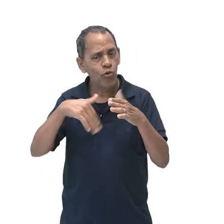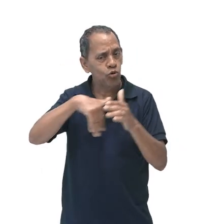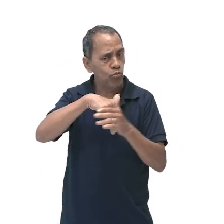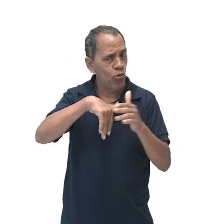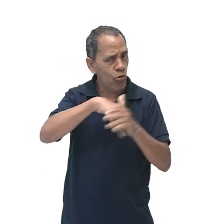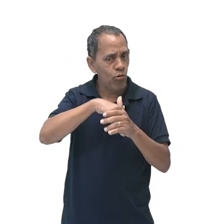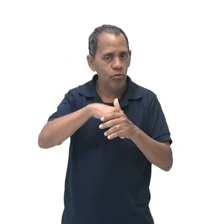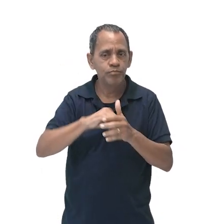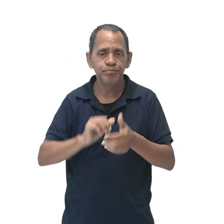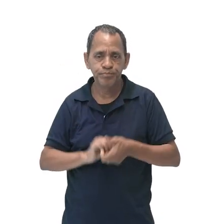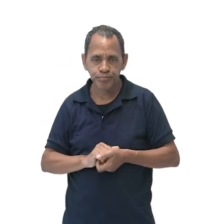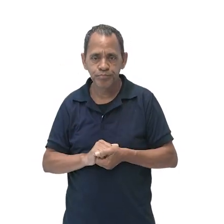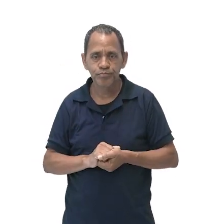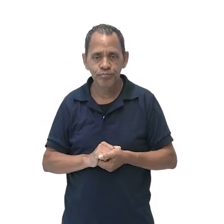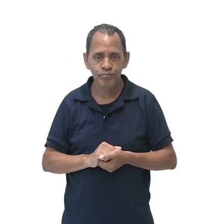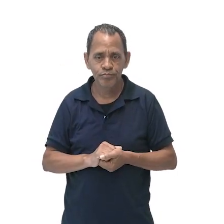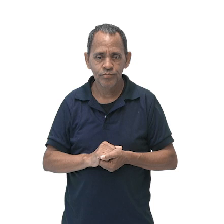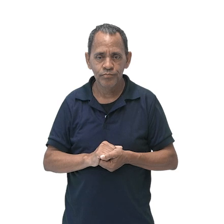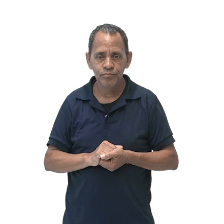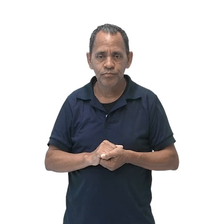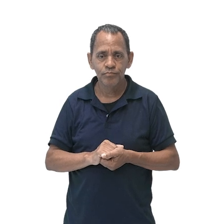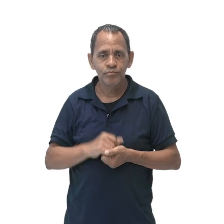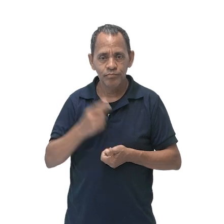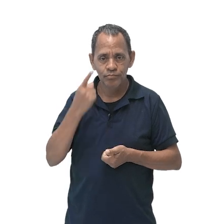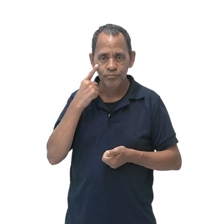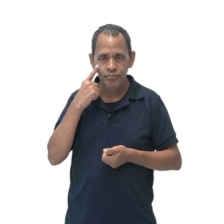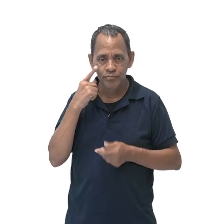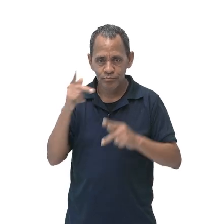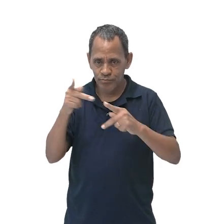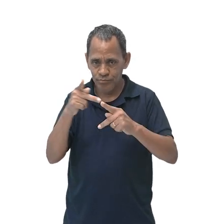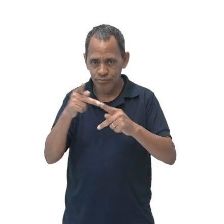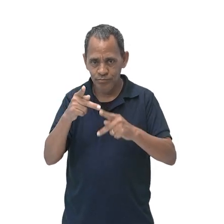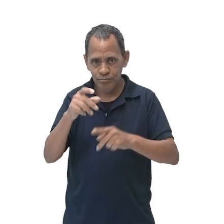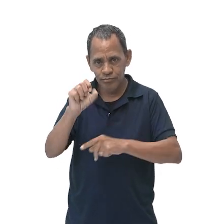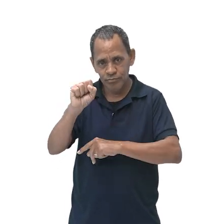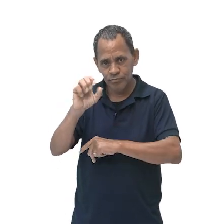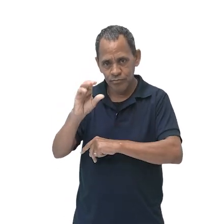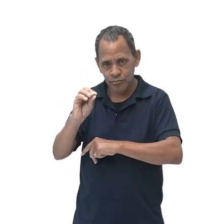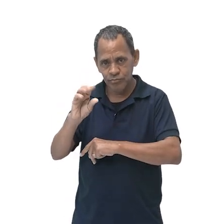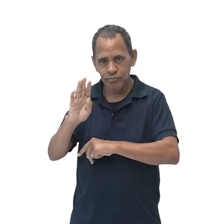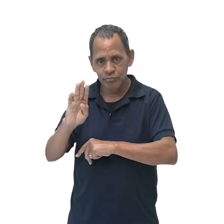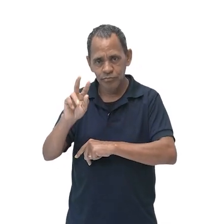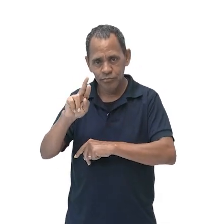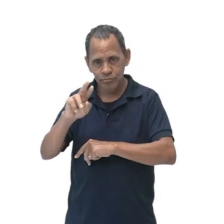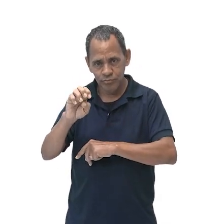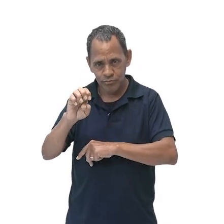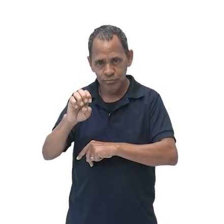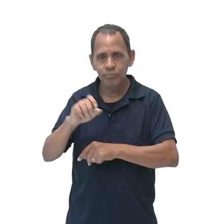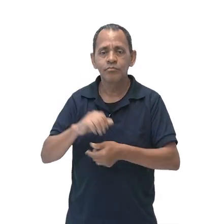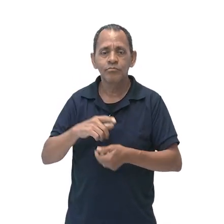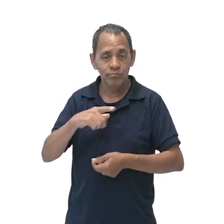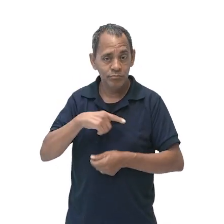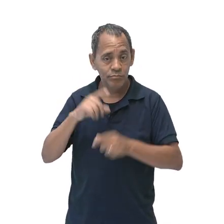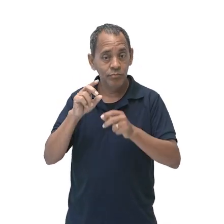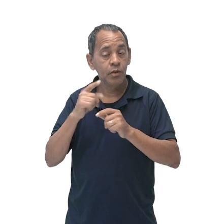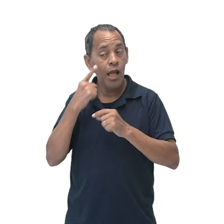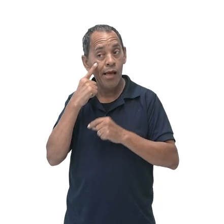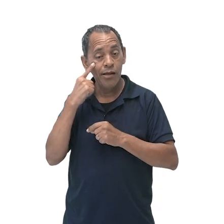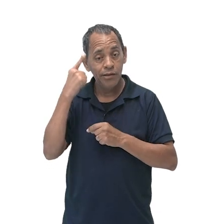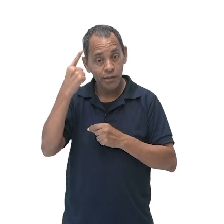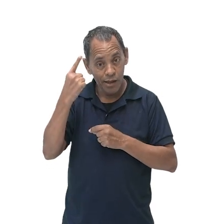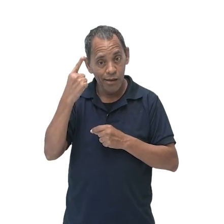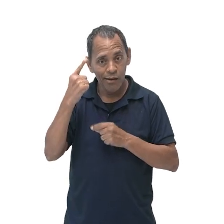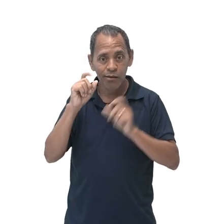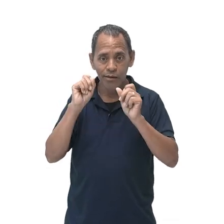Sobre futebol. Então, observem que a preposição sobre traz essa ideia de assunto, conecta